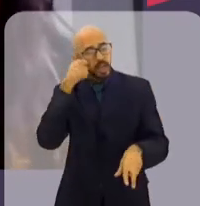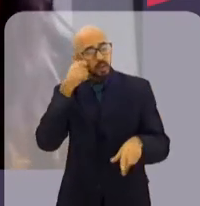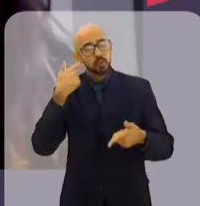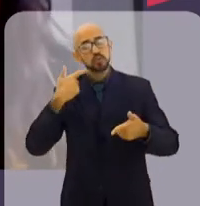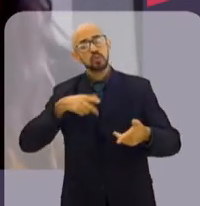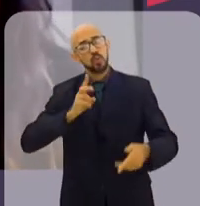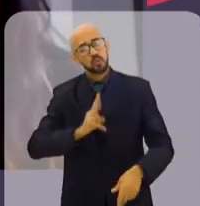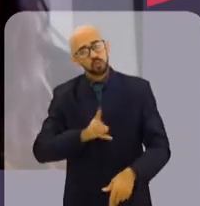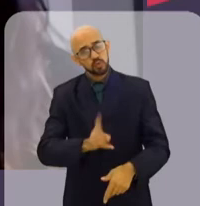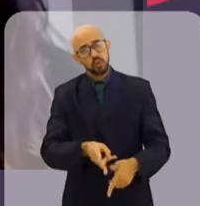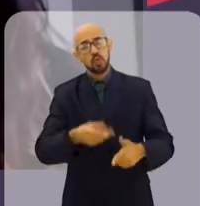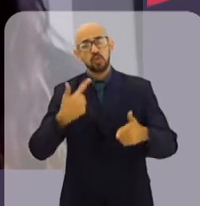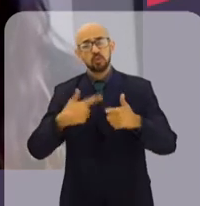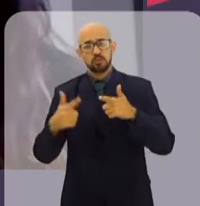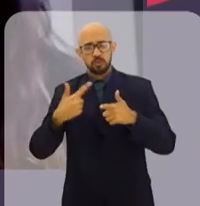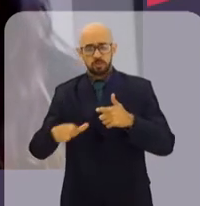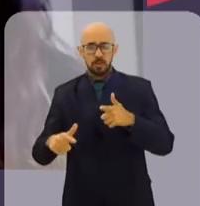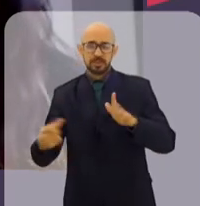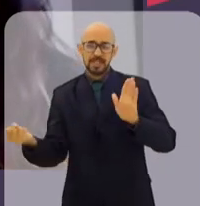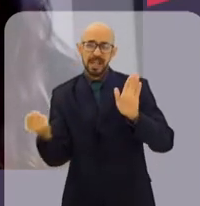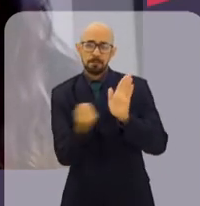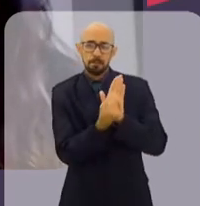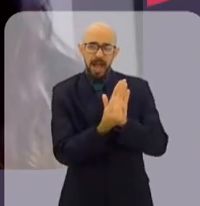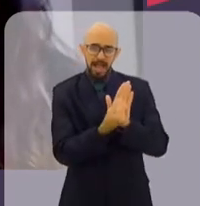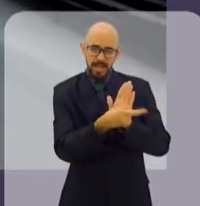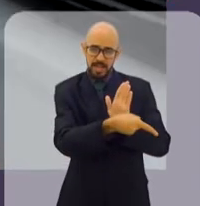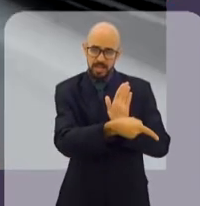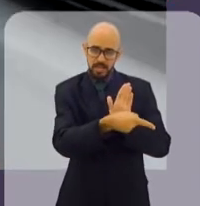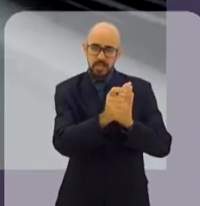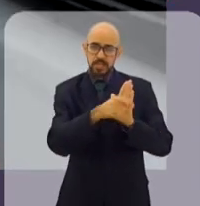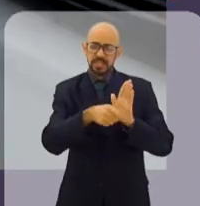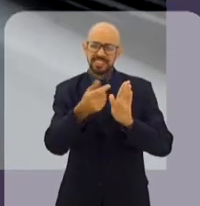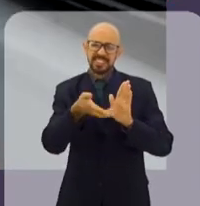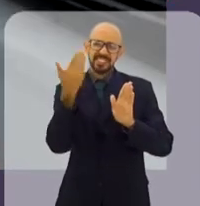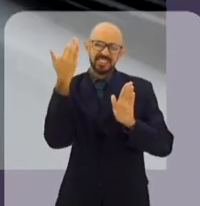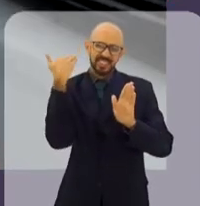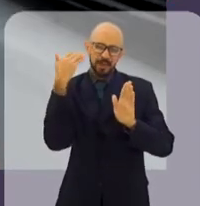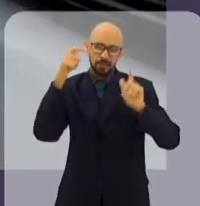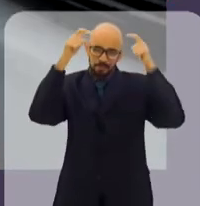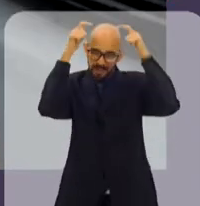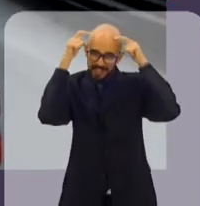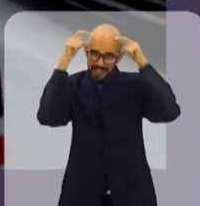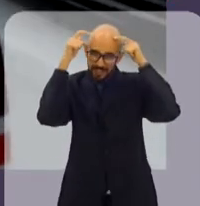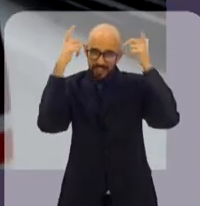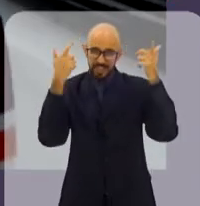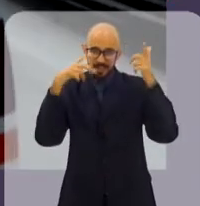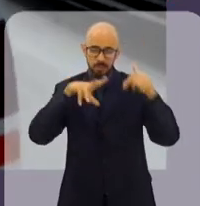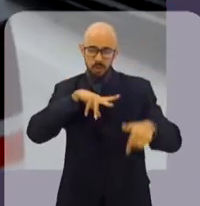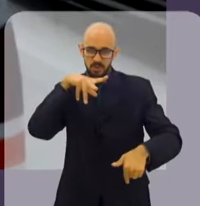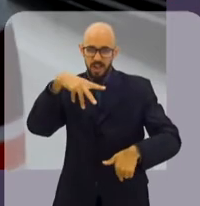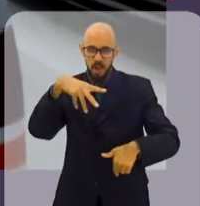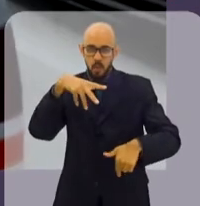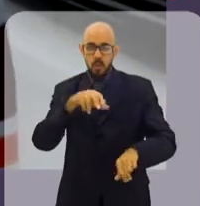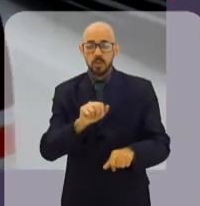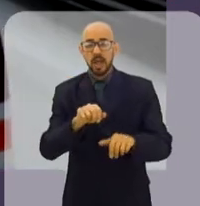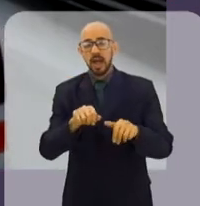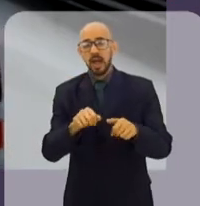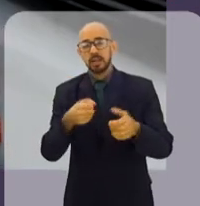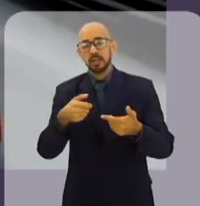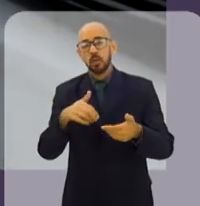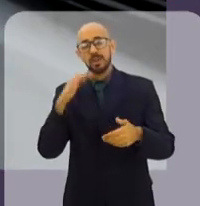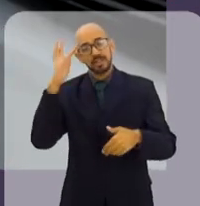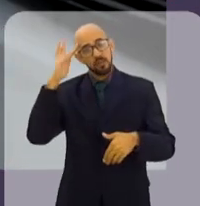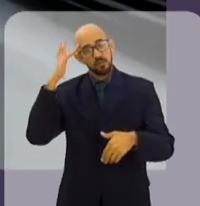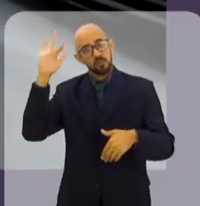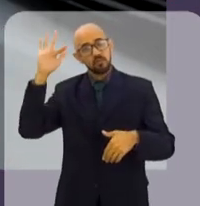gente ainda carrega esse estigma colonial. Então, a filosofia libertária, ela